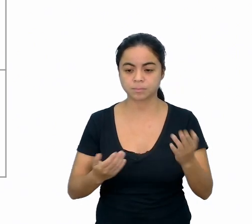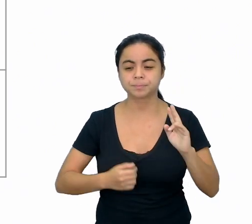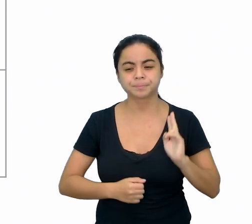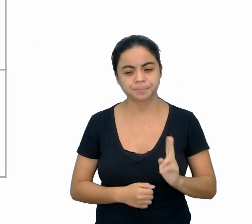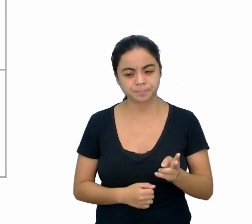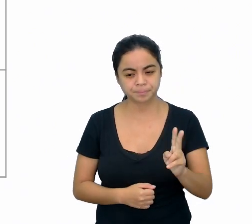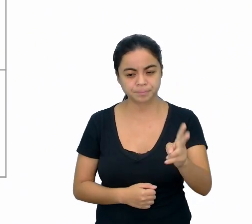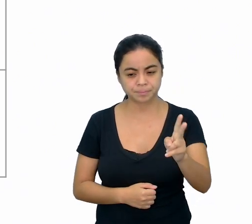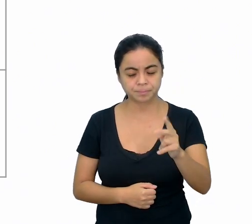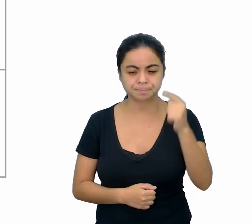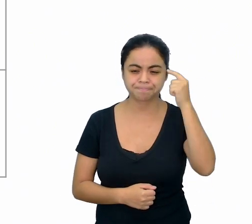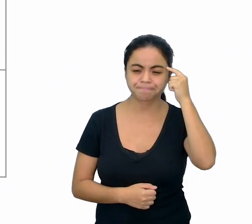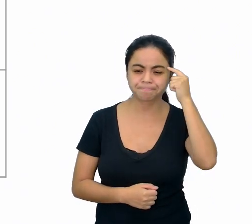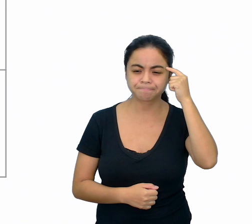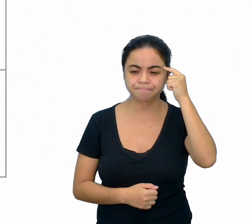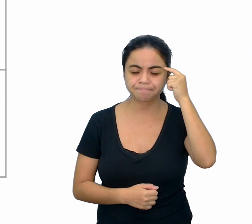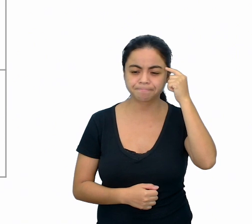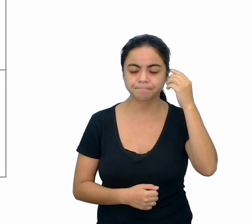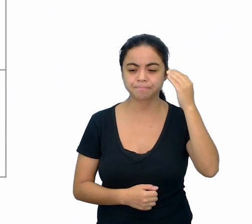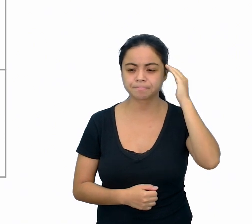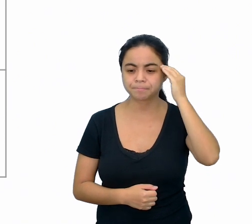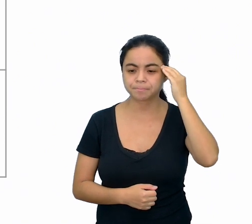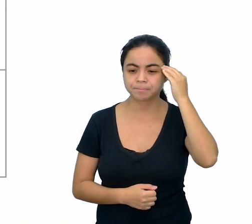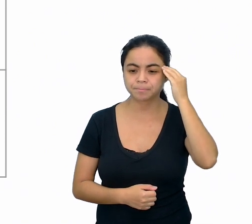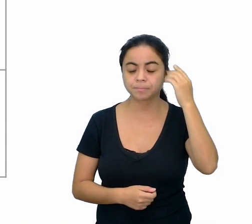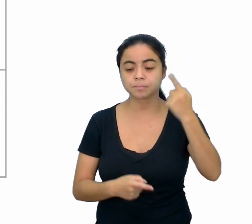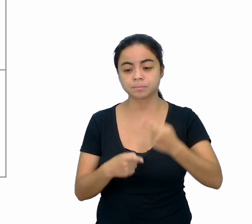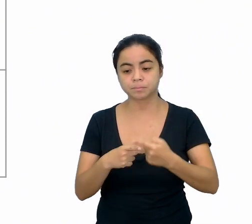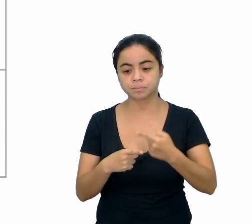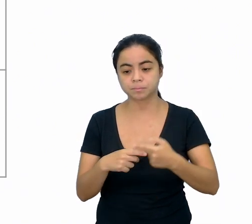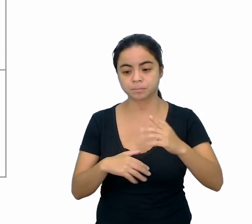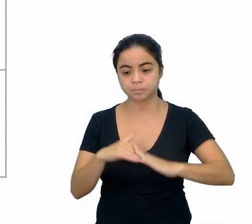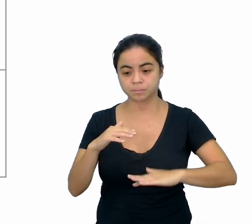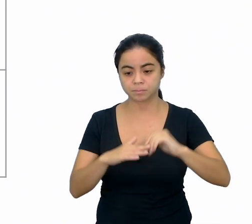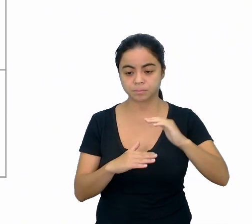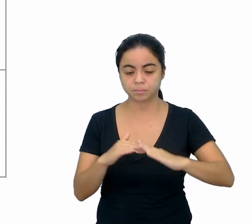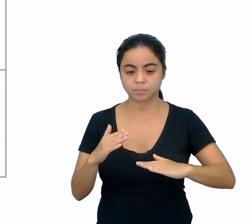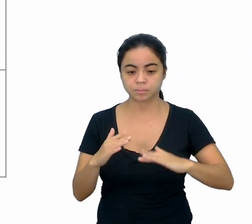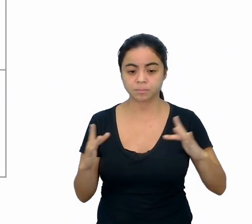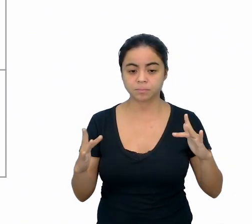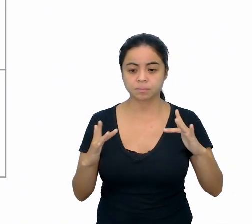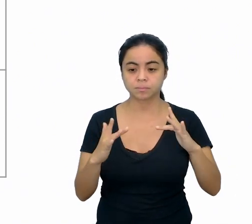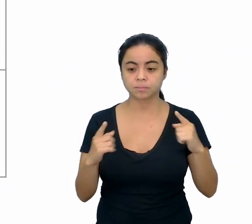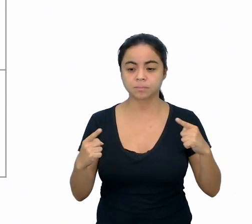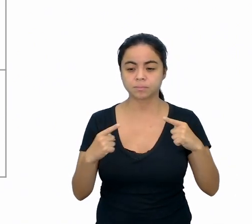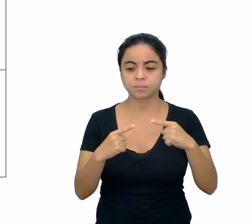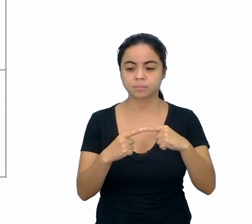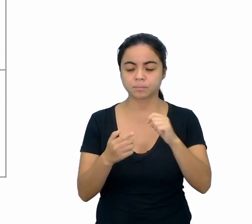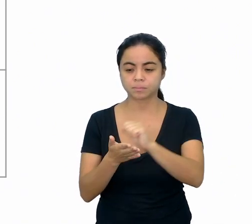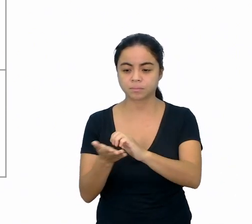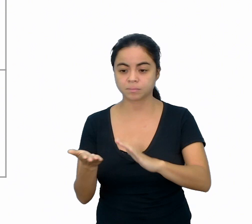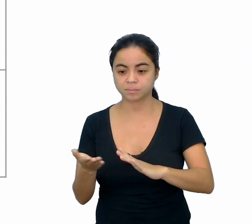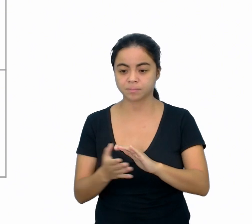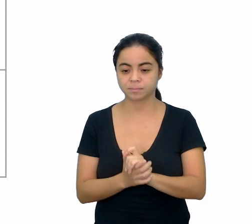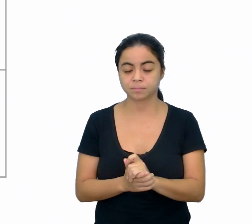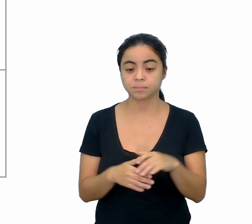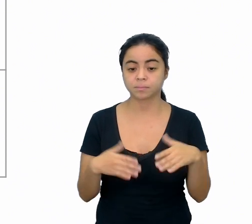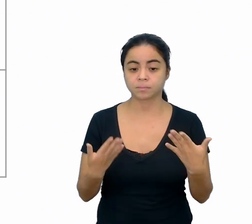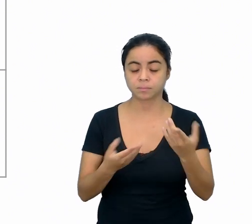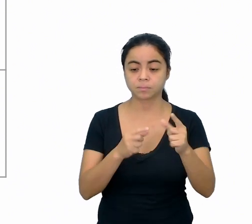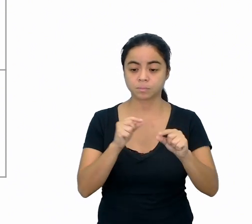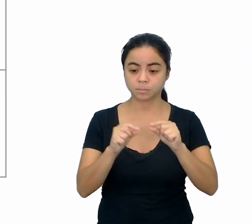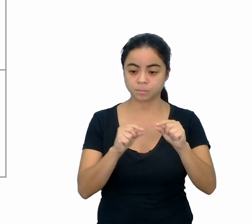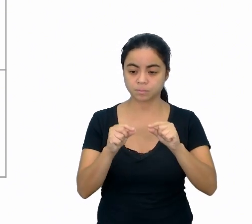sempre procurem entender por que aquelas habilidades estão ligadas àquela atividade, ou seja, o